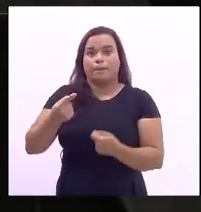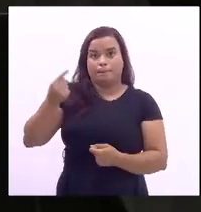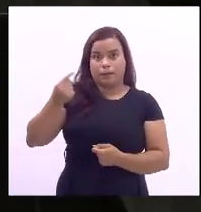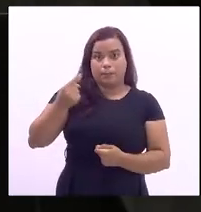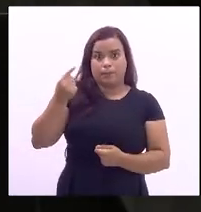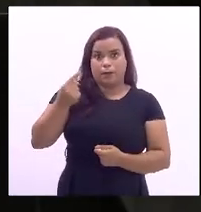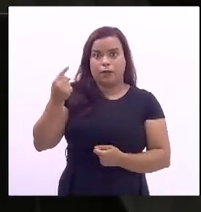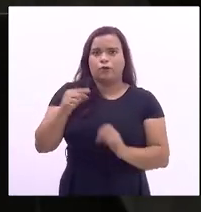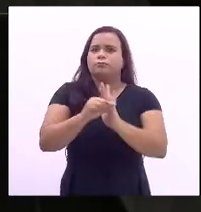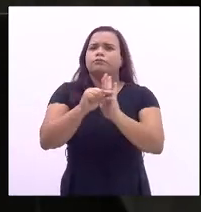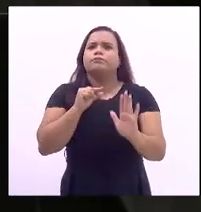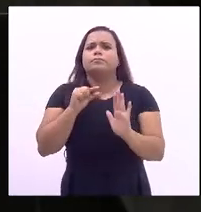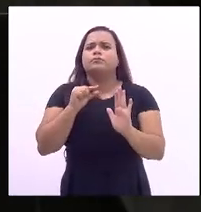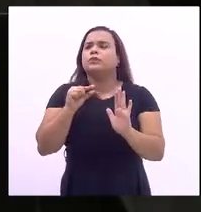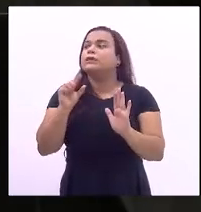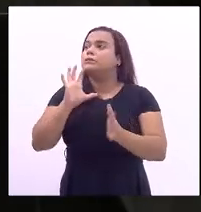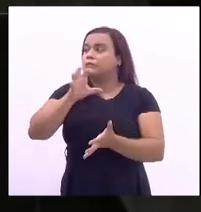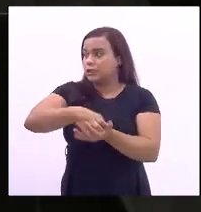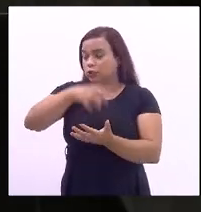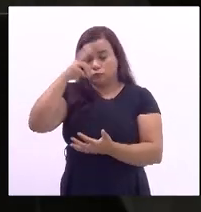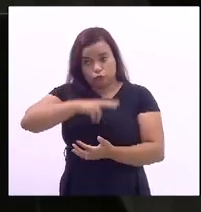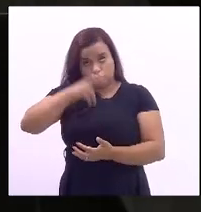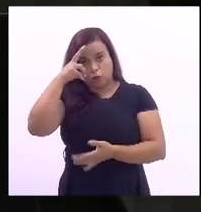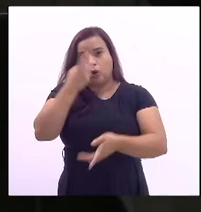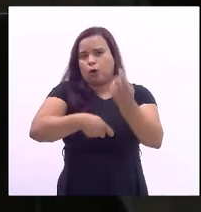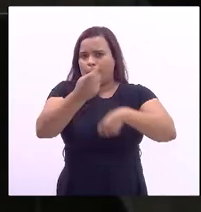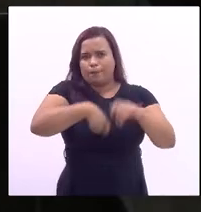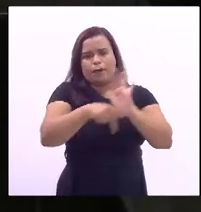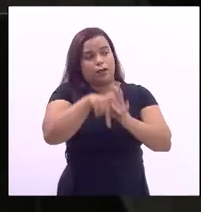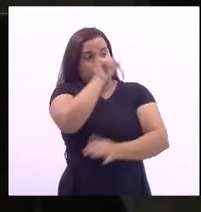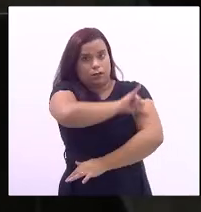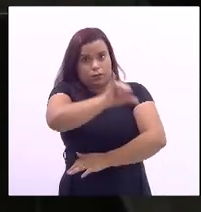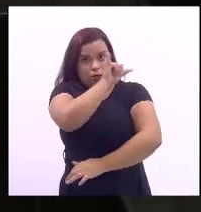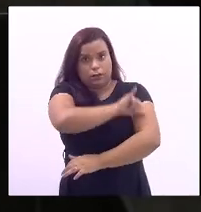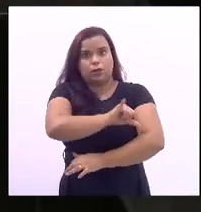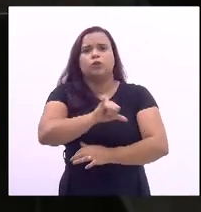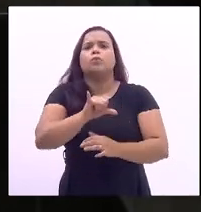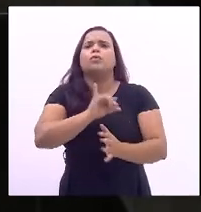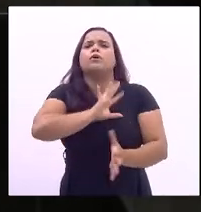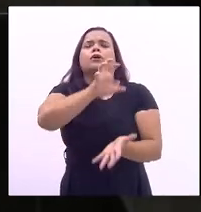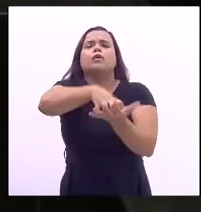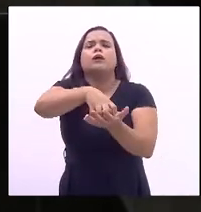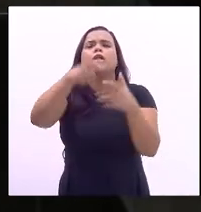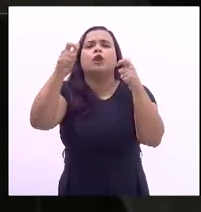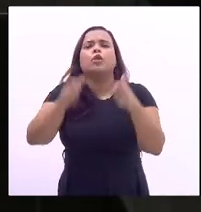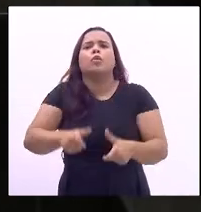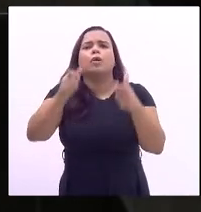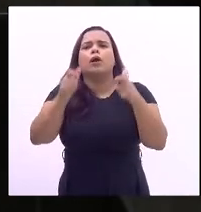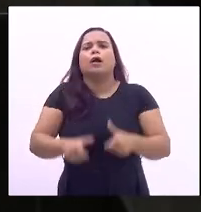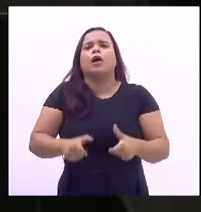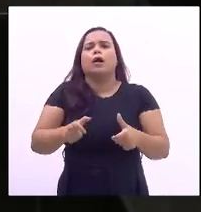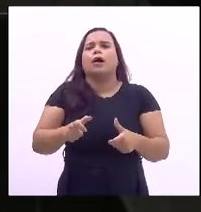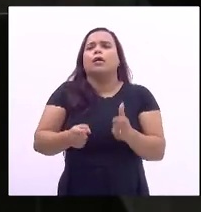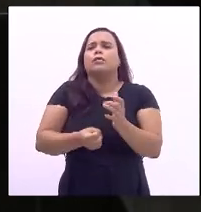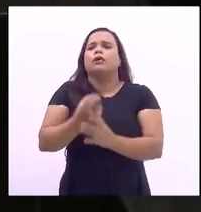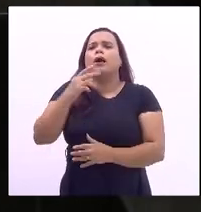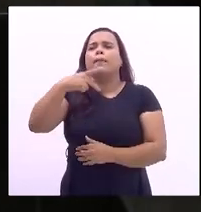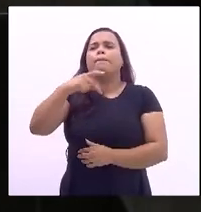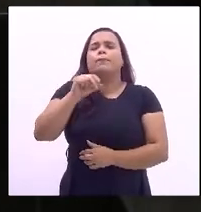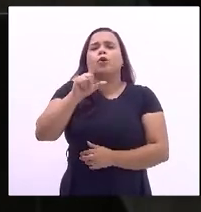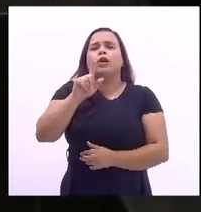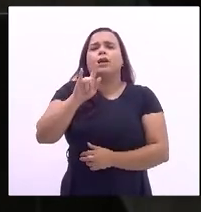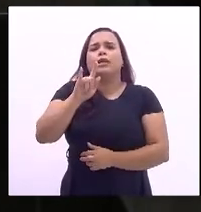fica denominado Centro Histórico comercial do Rio de Janeiro a região formada pelo polígono